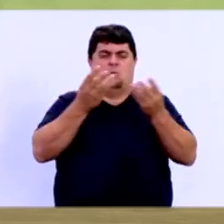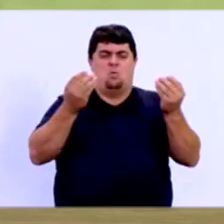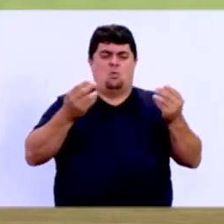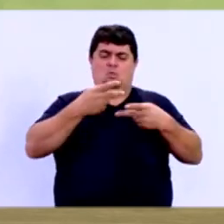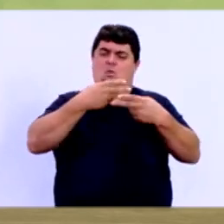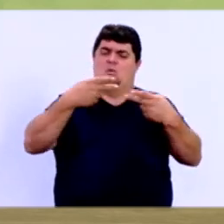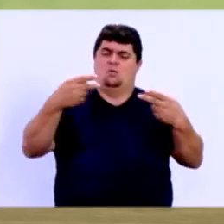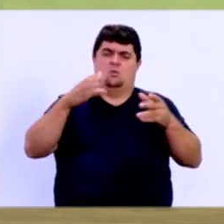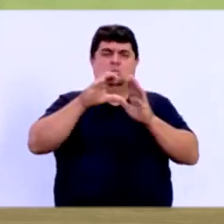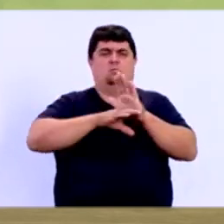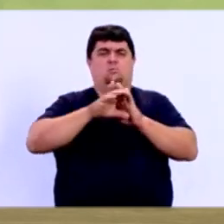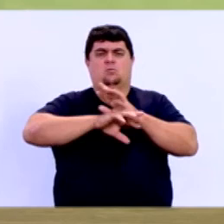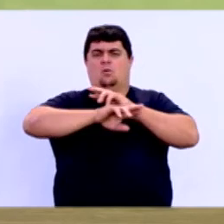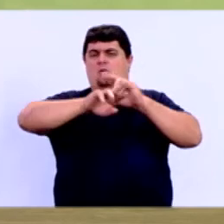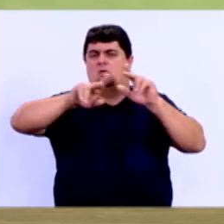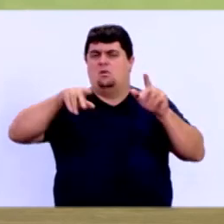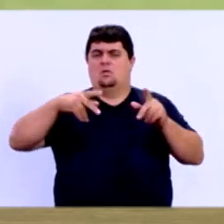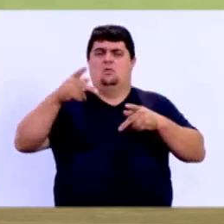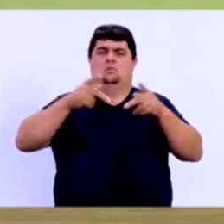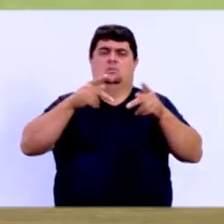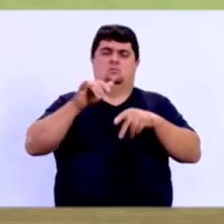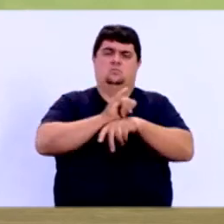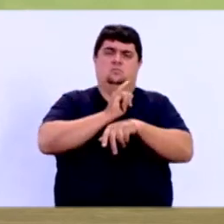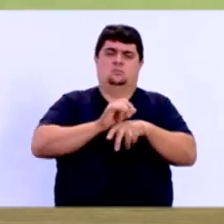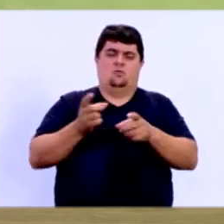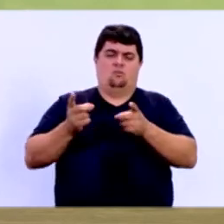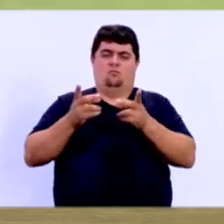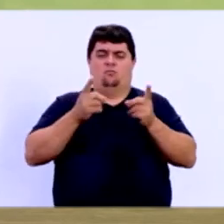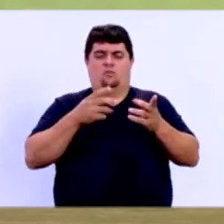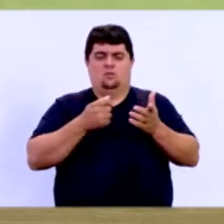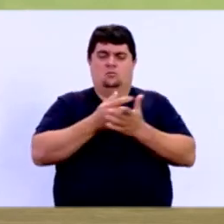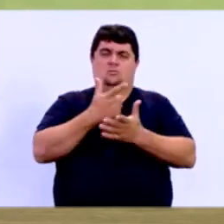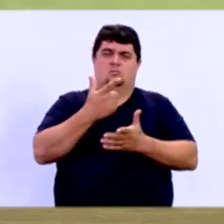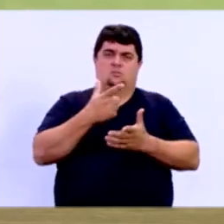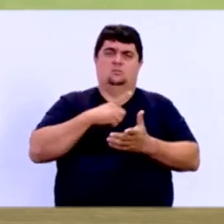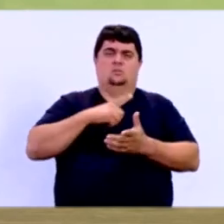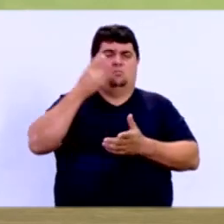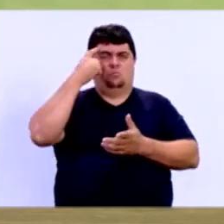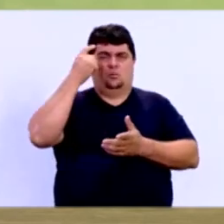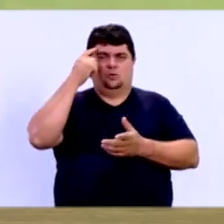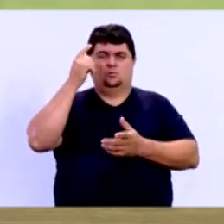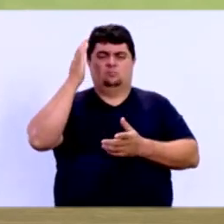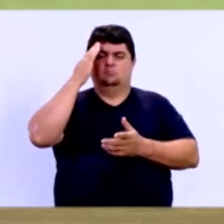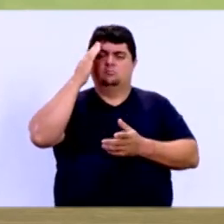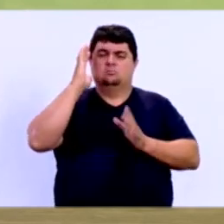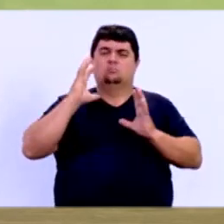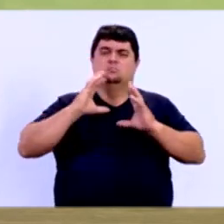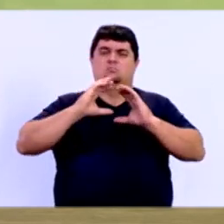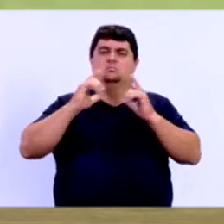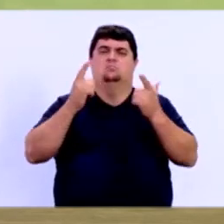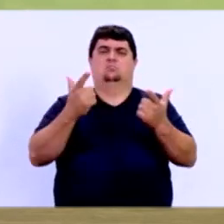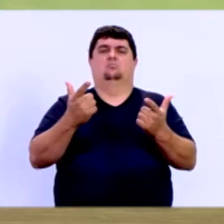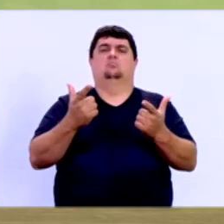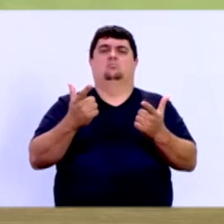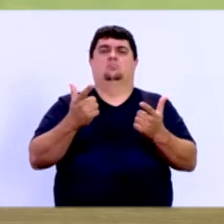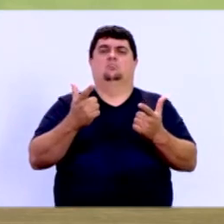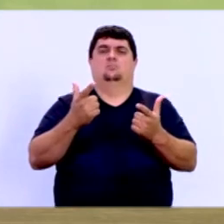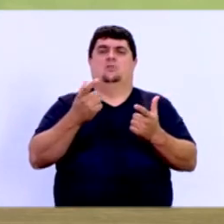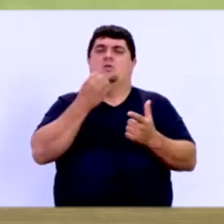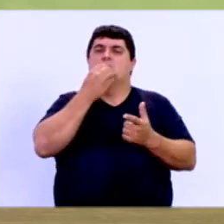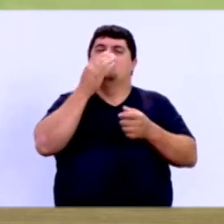sobre muitos conceitos, planejamento estratégico, vendas, compras. Então espero que tenham entendido todos, né?